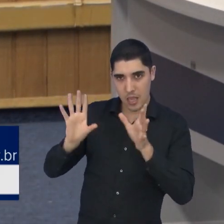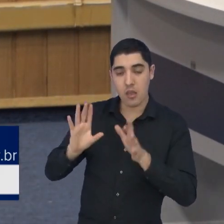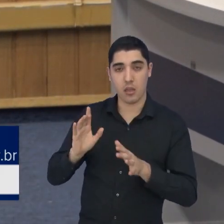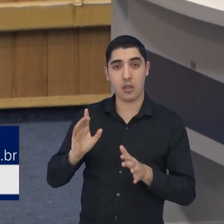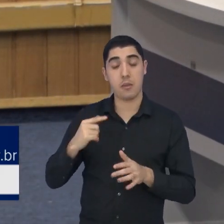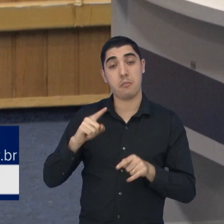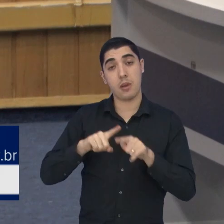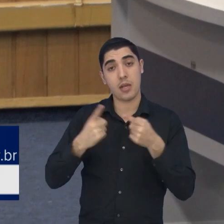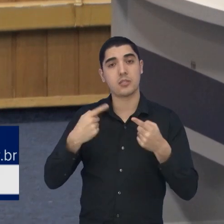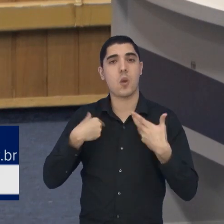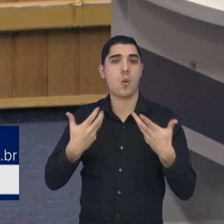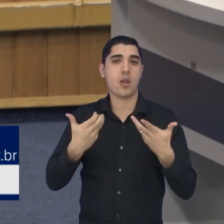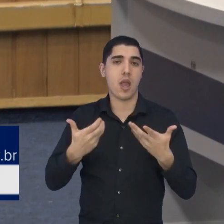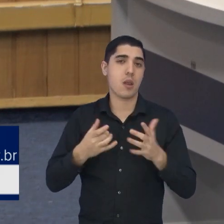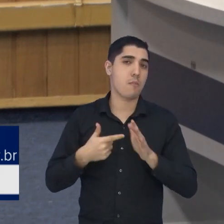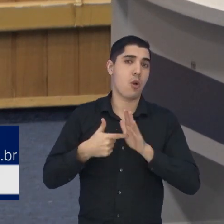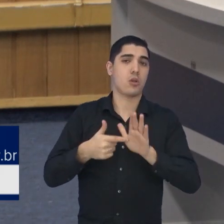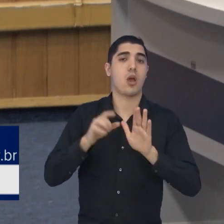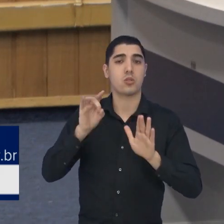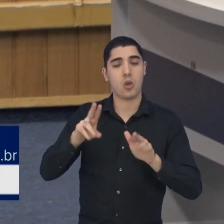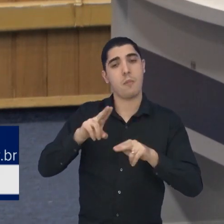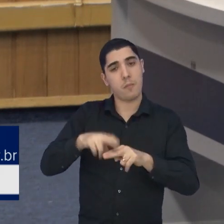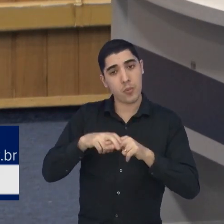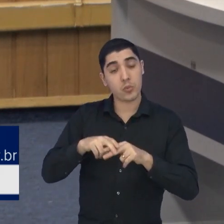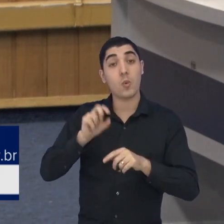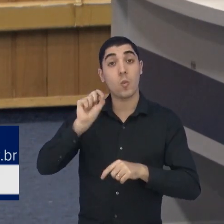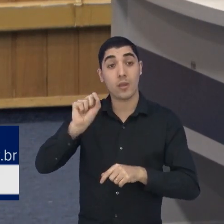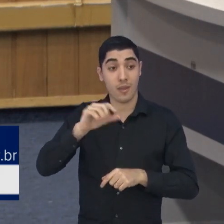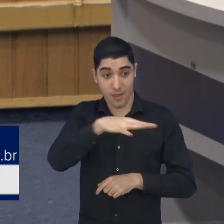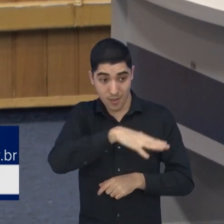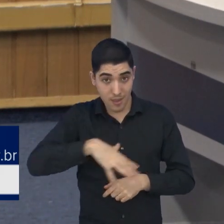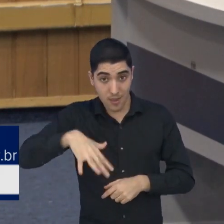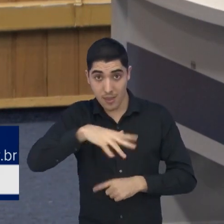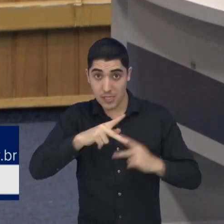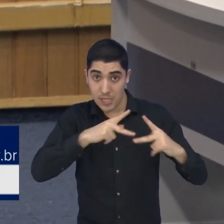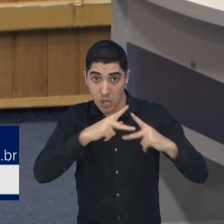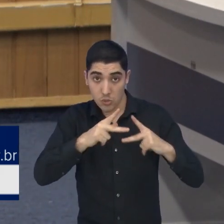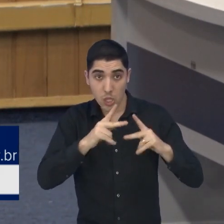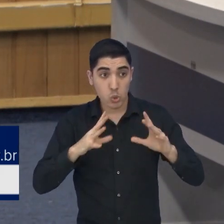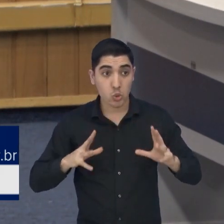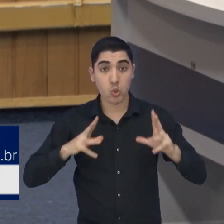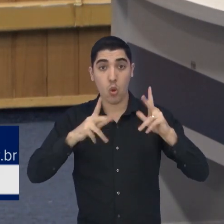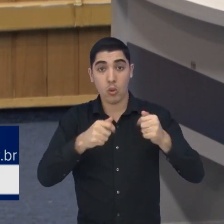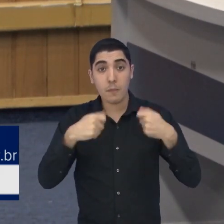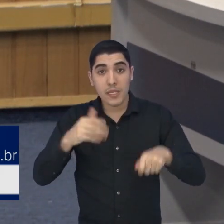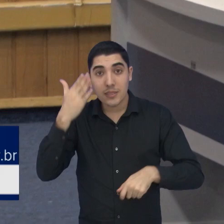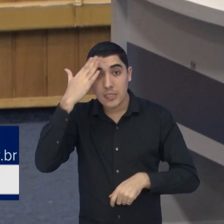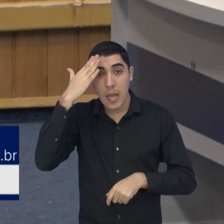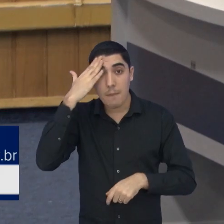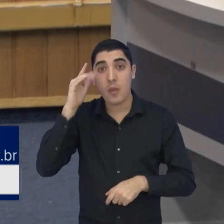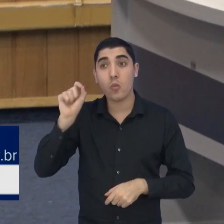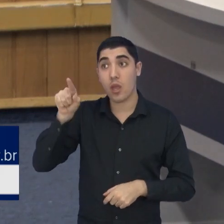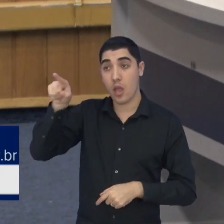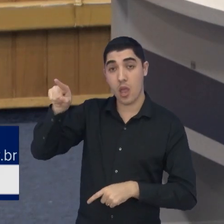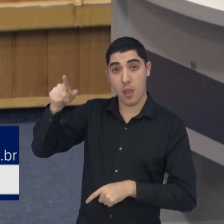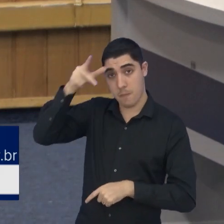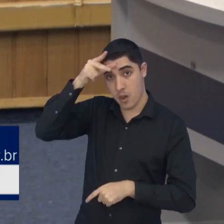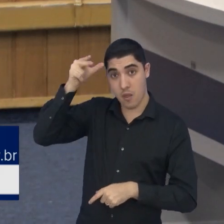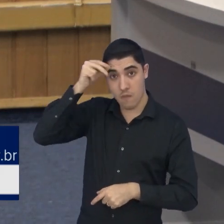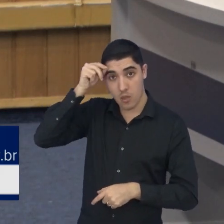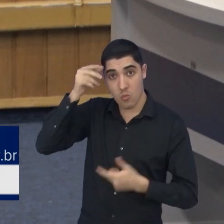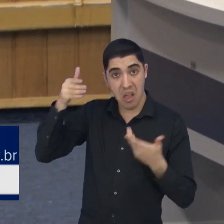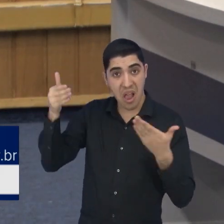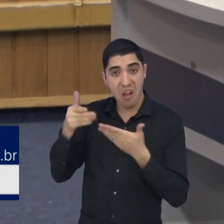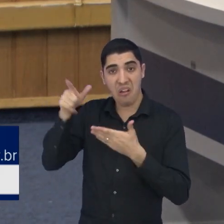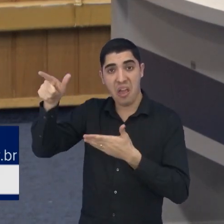esse trato com os conselheiros exatamente para a cidade saber que esse governo não dá